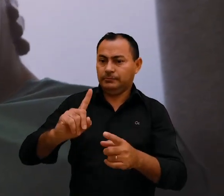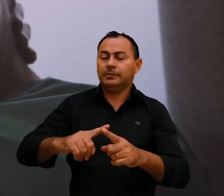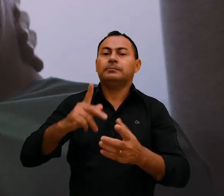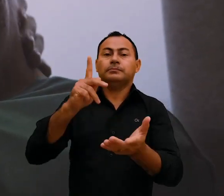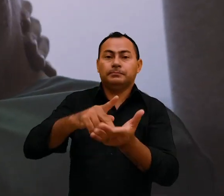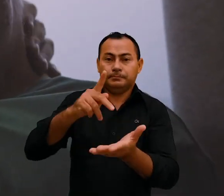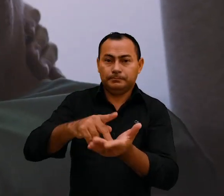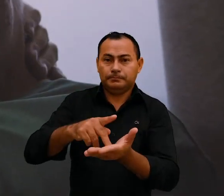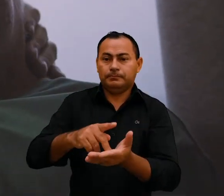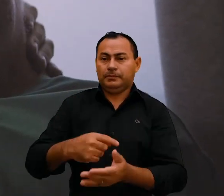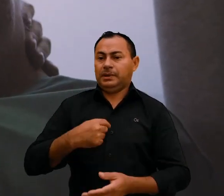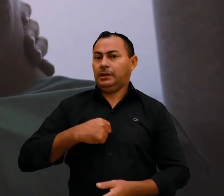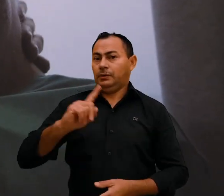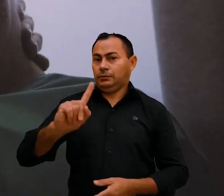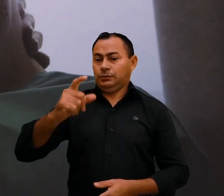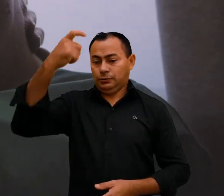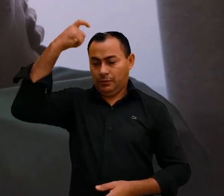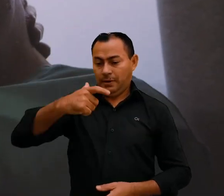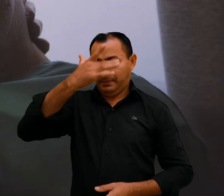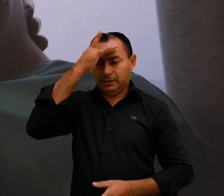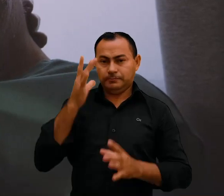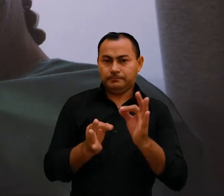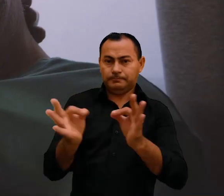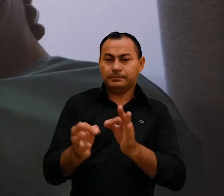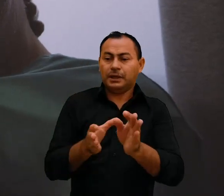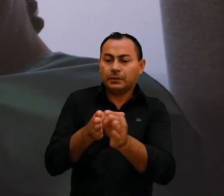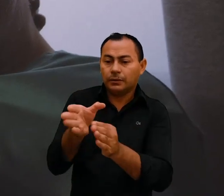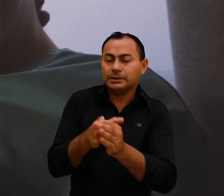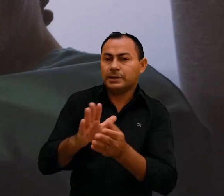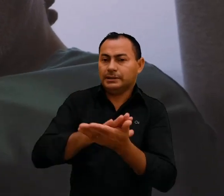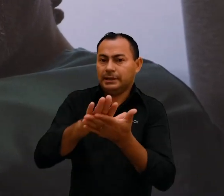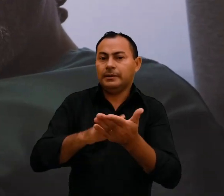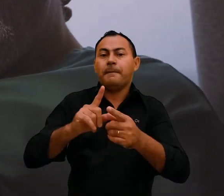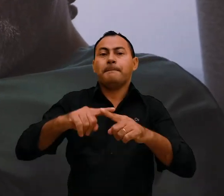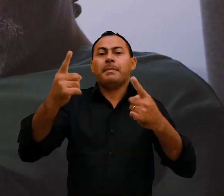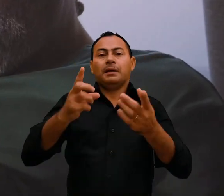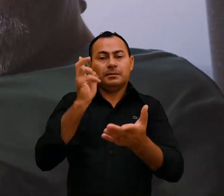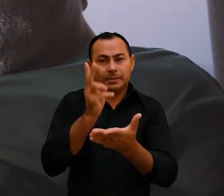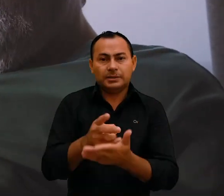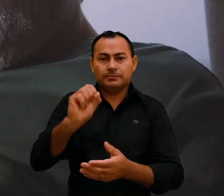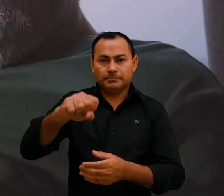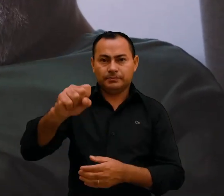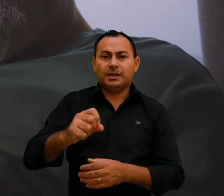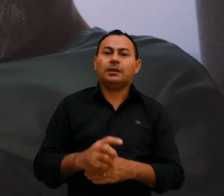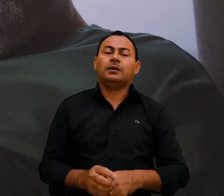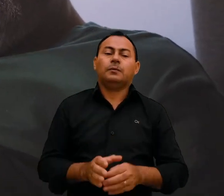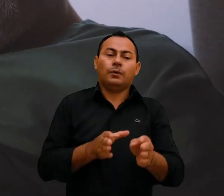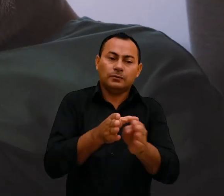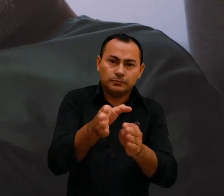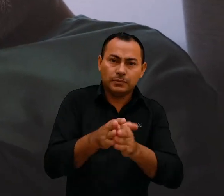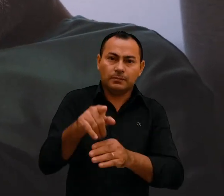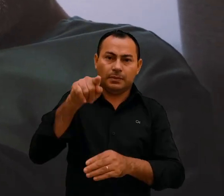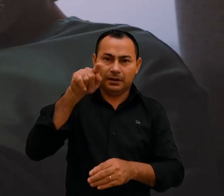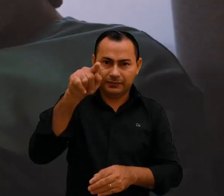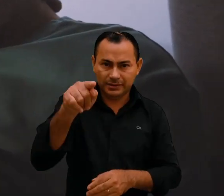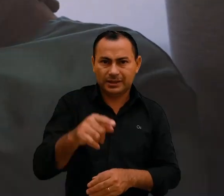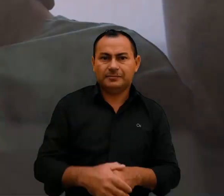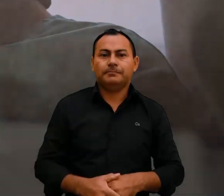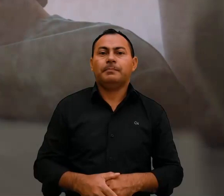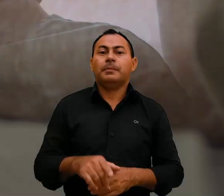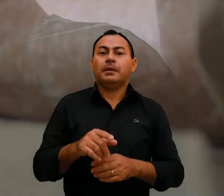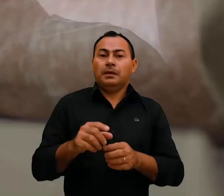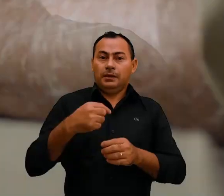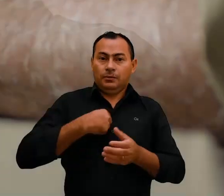carta na verdade não sou uma pessoa preparada para dar conselhos a ninguém mas mesmo assim eu vou aconselhar